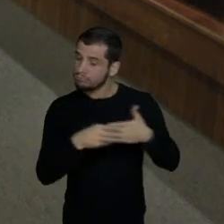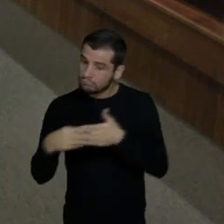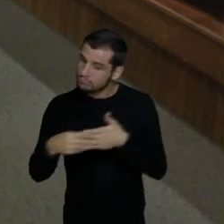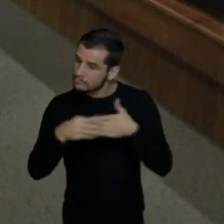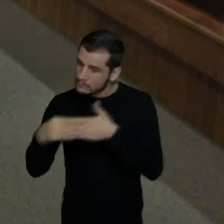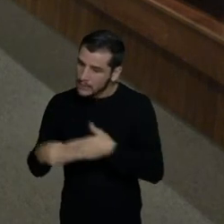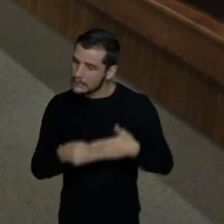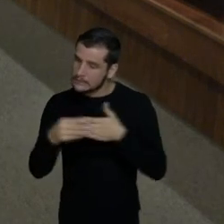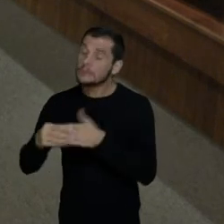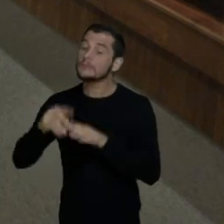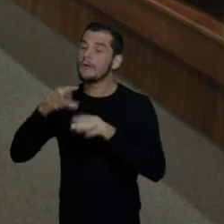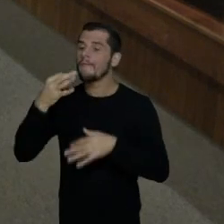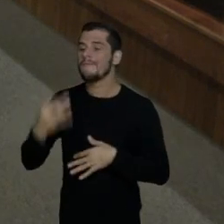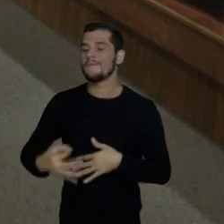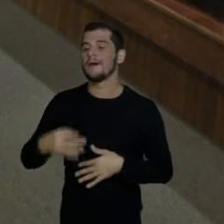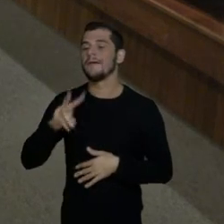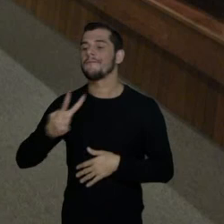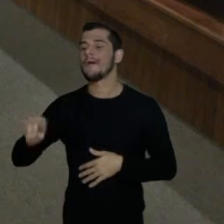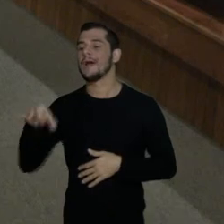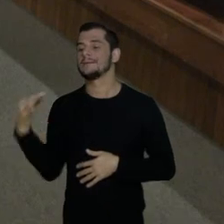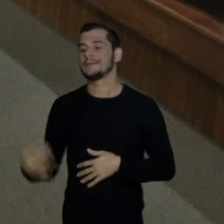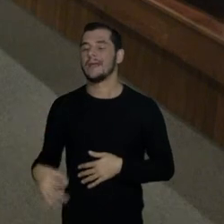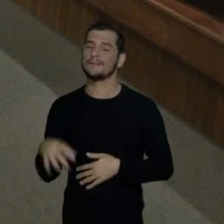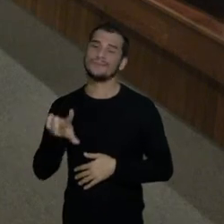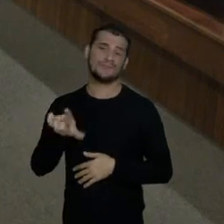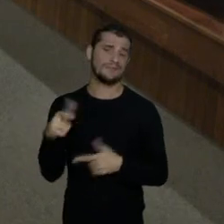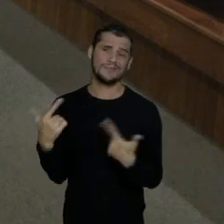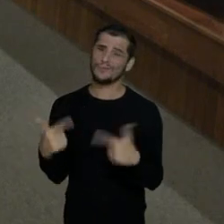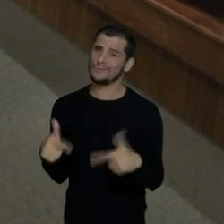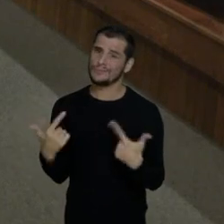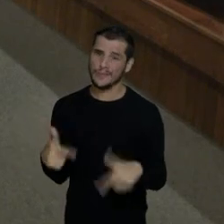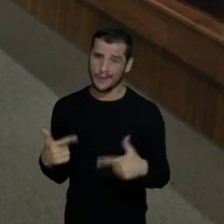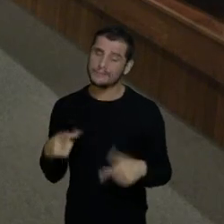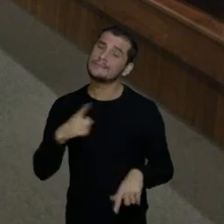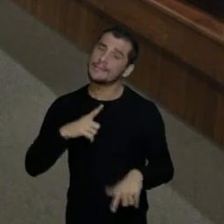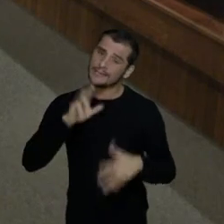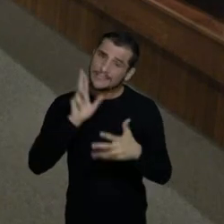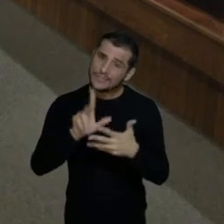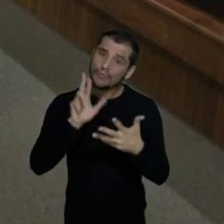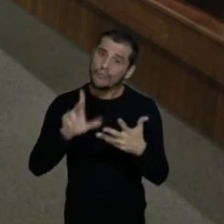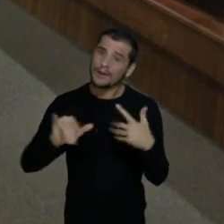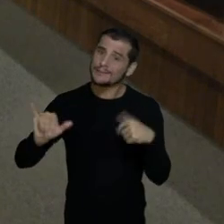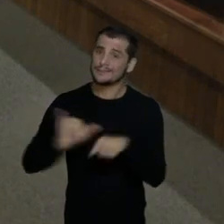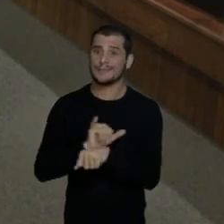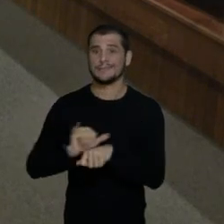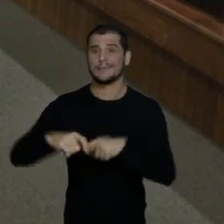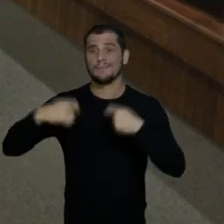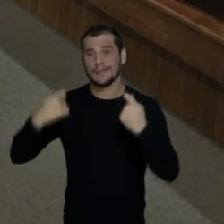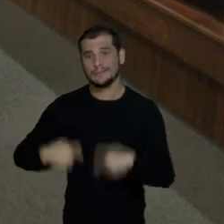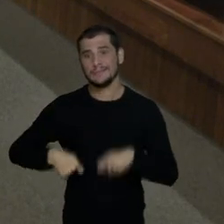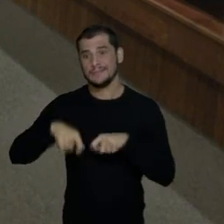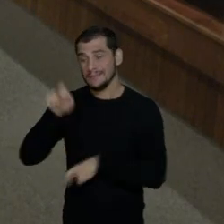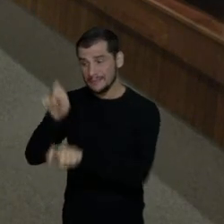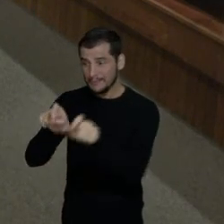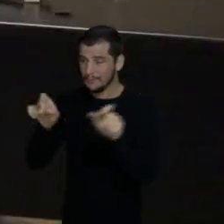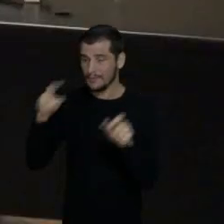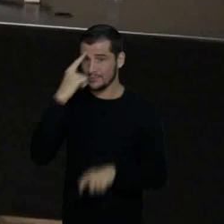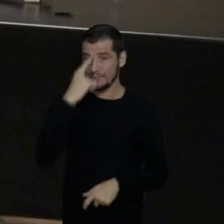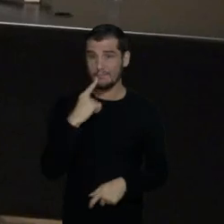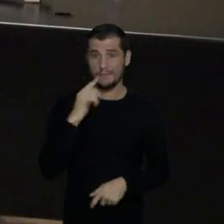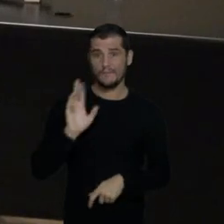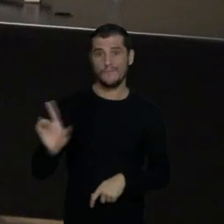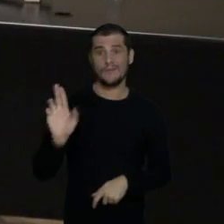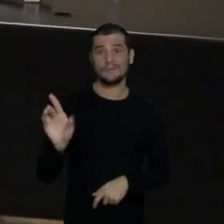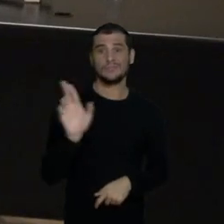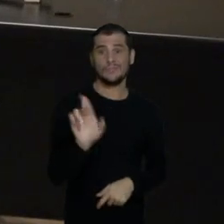cada um é único mas tem algumas coisas que a gente já sabe e isso a gente tem certeza isso ajuda o meu aluno com